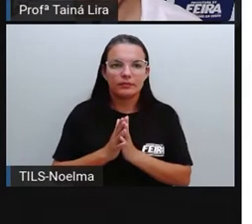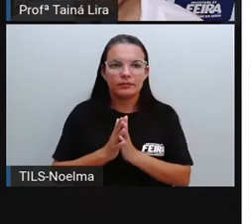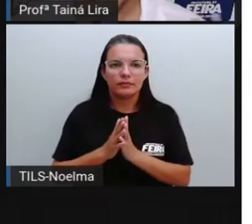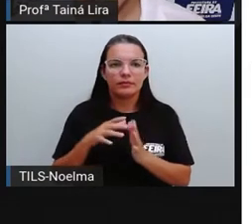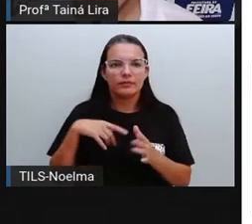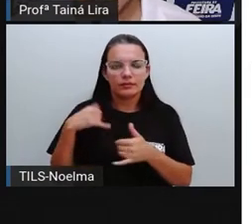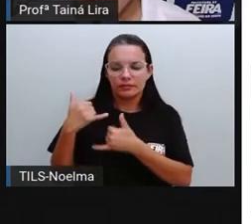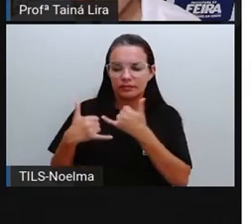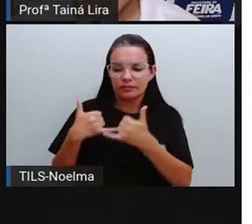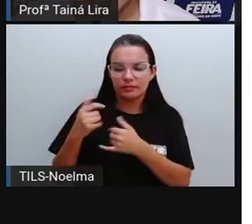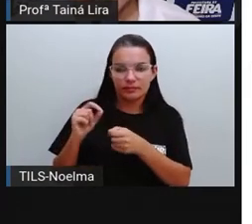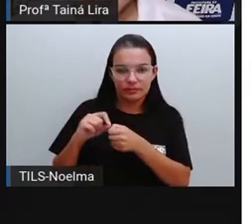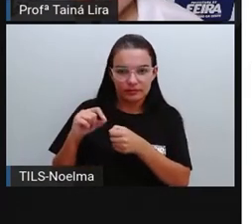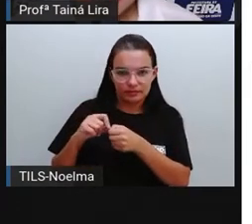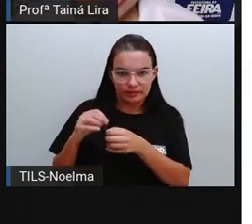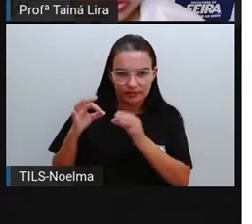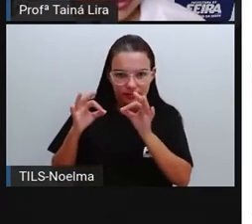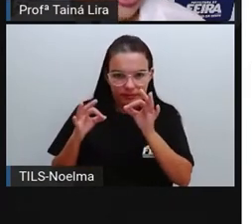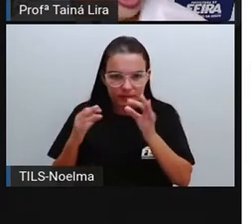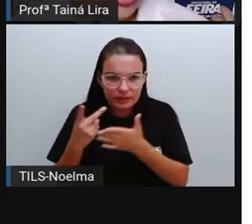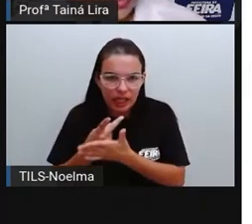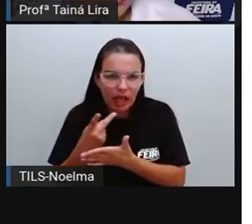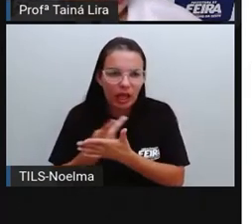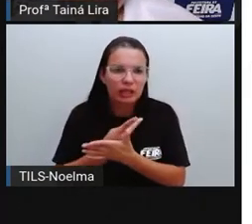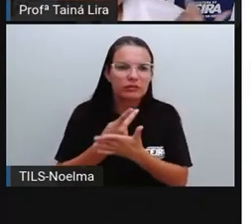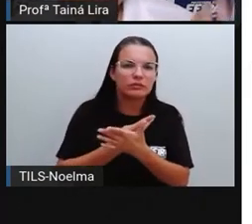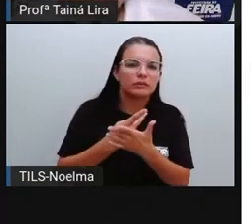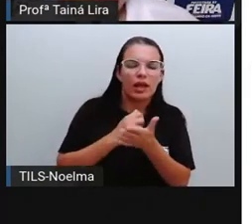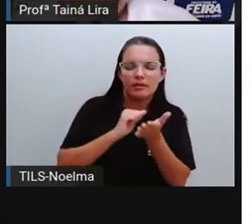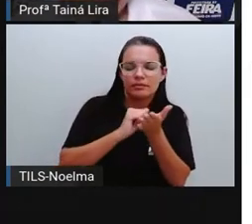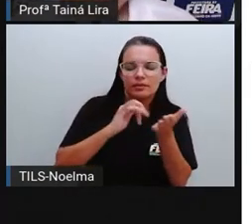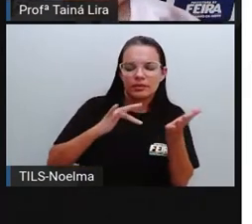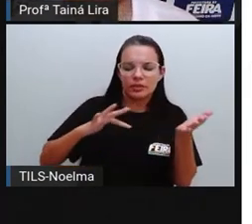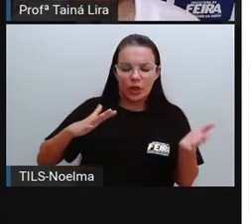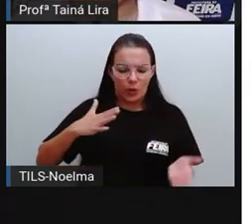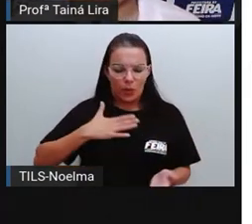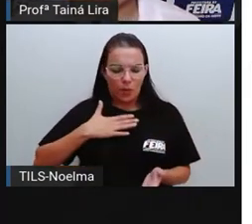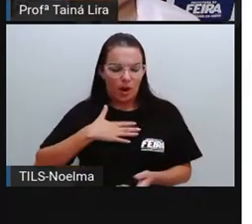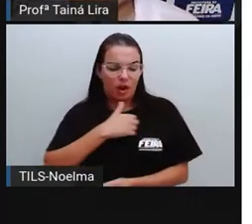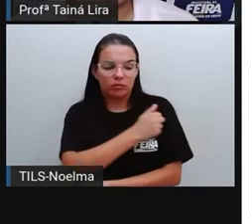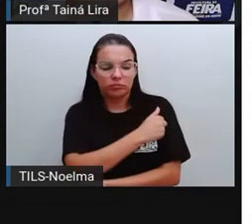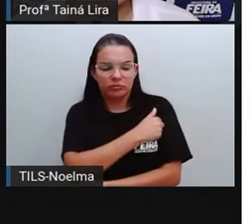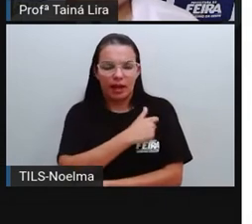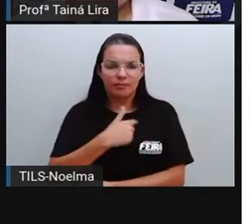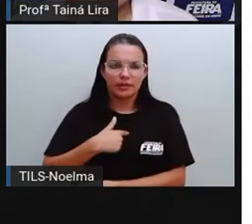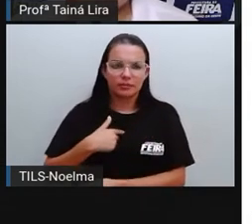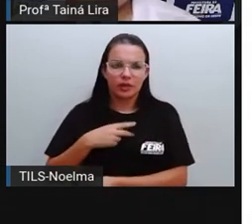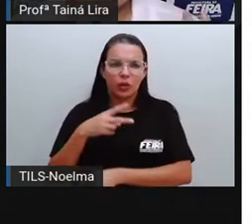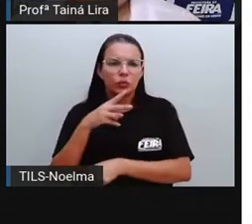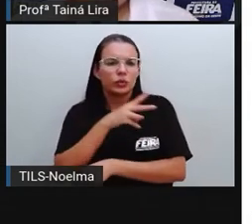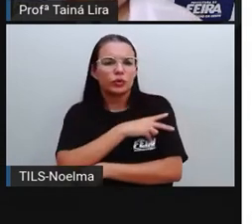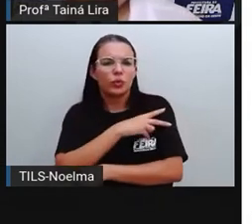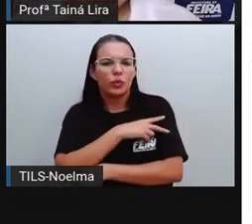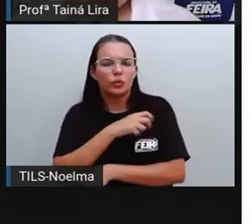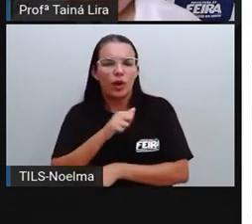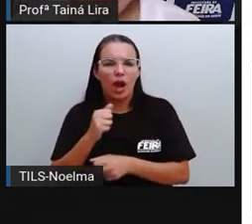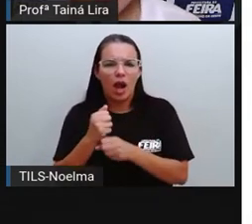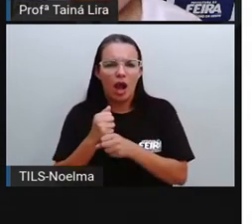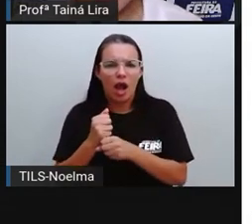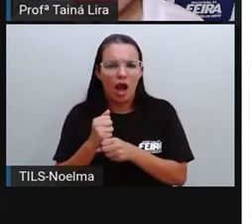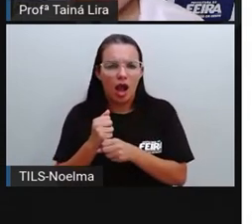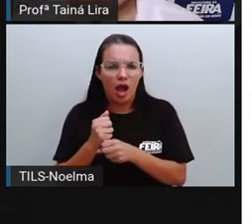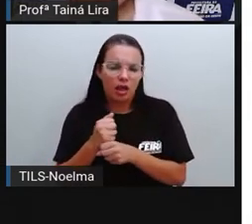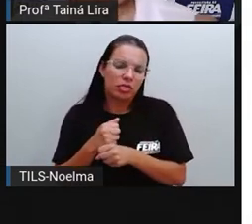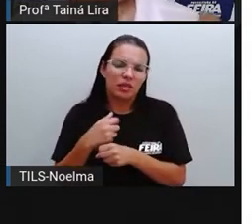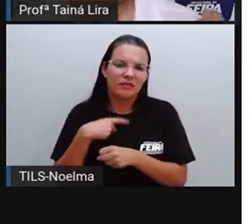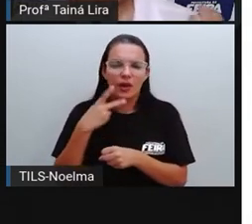segundo ano, umas correções de umas atividades de uns alunos meus aí do segundo ano, onde a gente falou um pouquinho sobre o jogo da